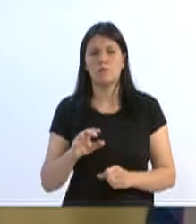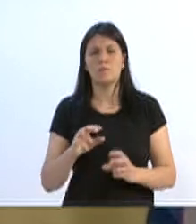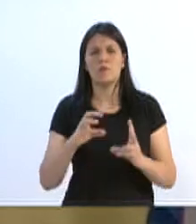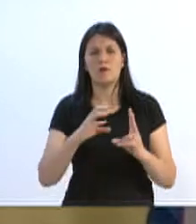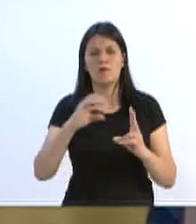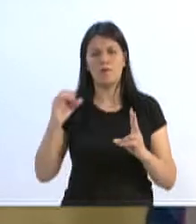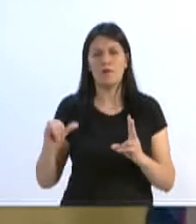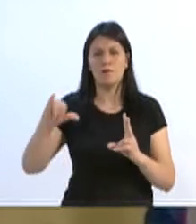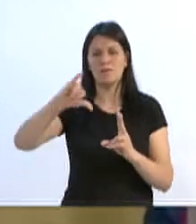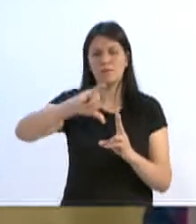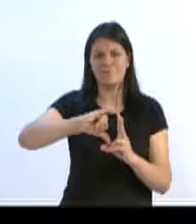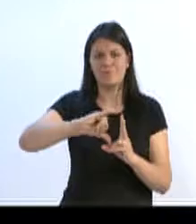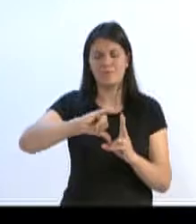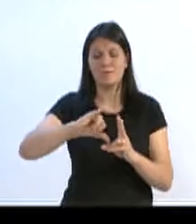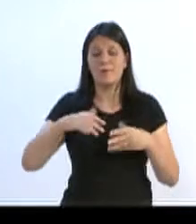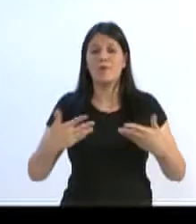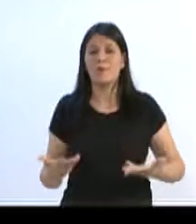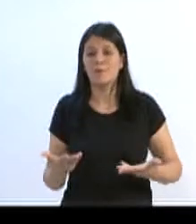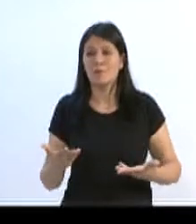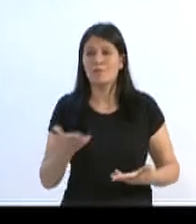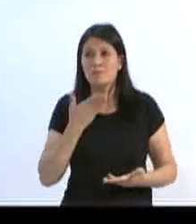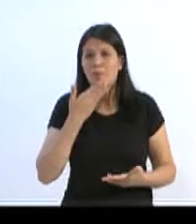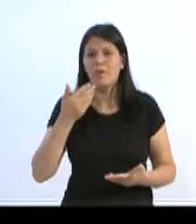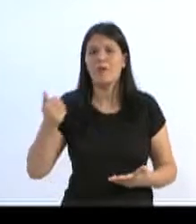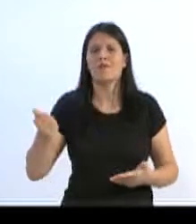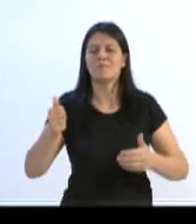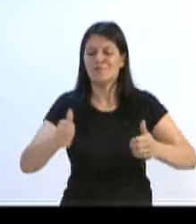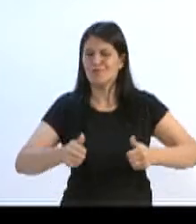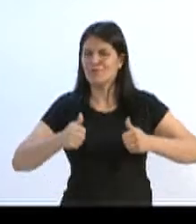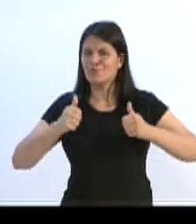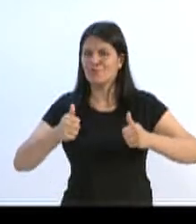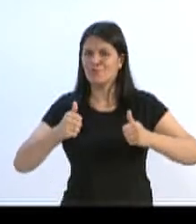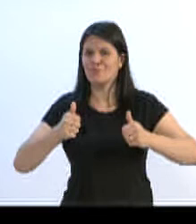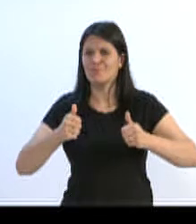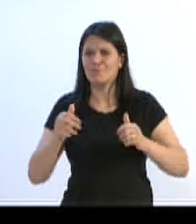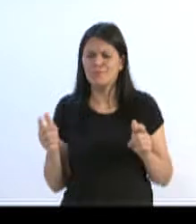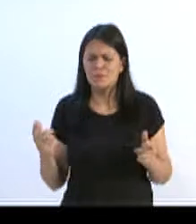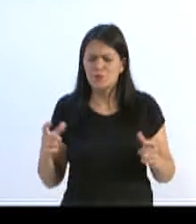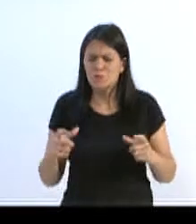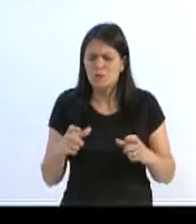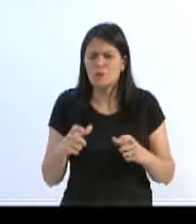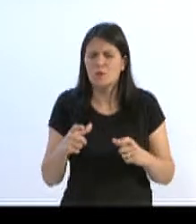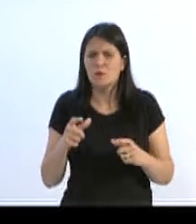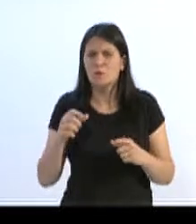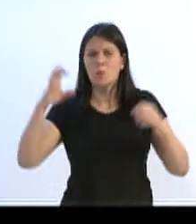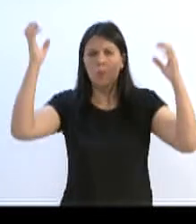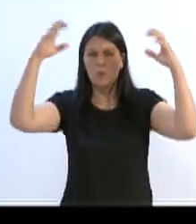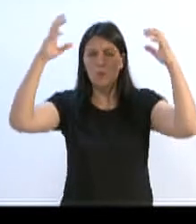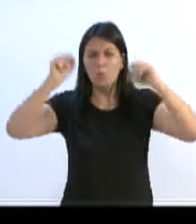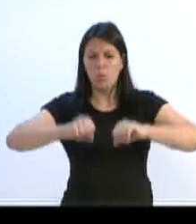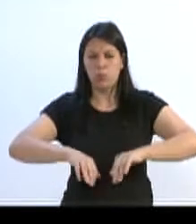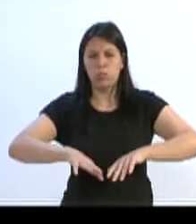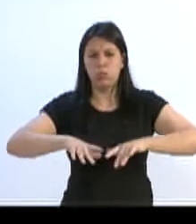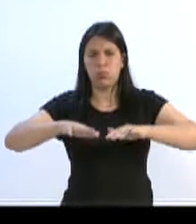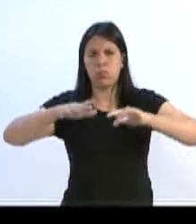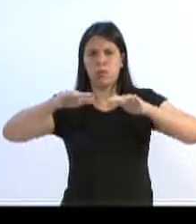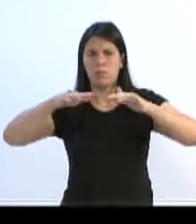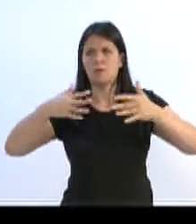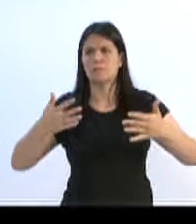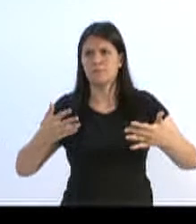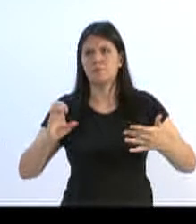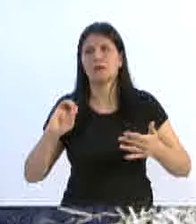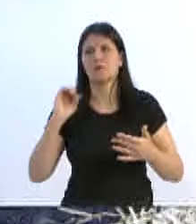de ver as melhorias executadas dando resultado amenizando e buscando evitar os constantes alagamentos que ali ocorre nas enxurradas e fortes chuvas